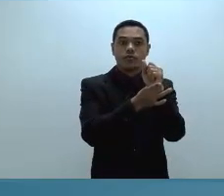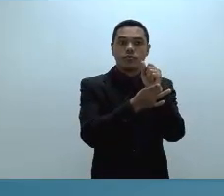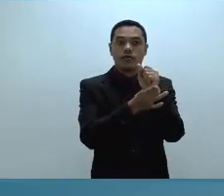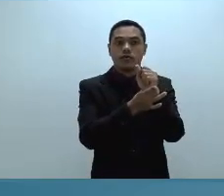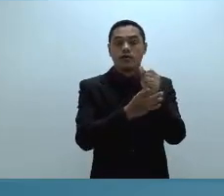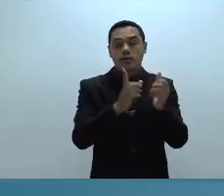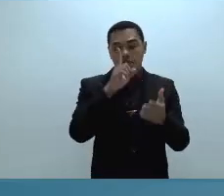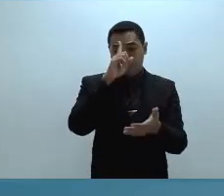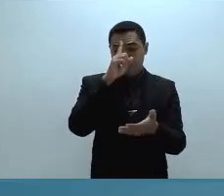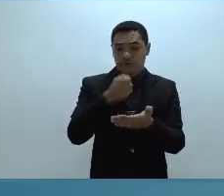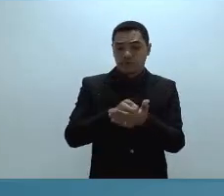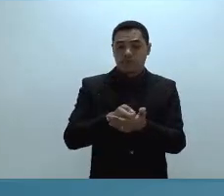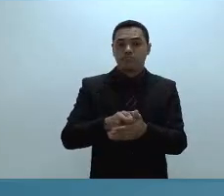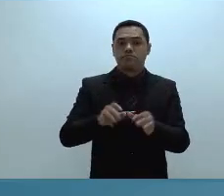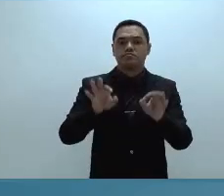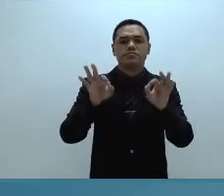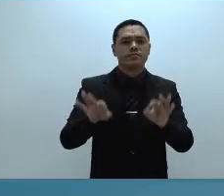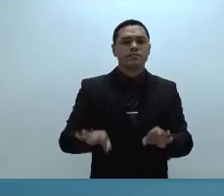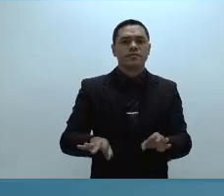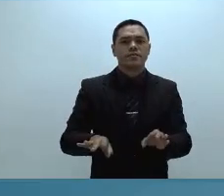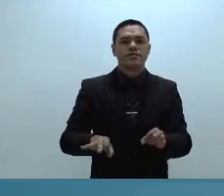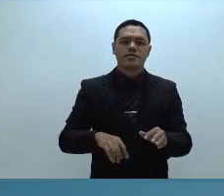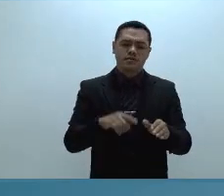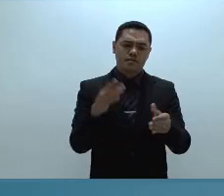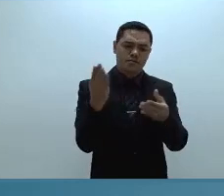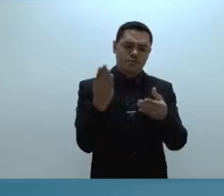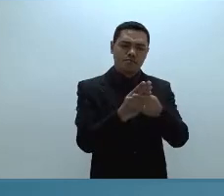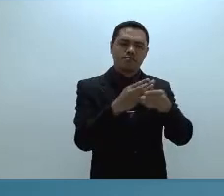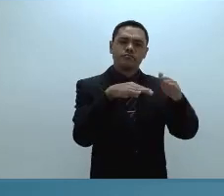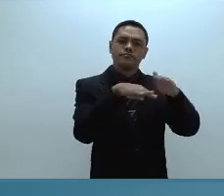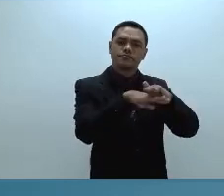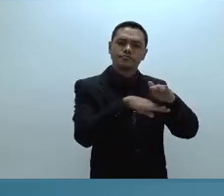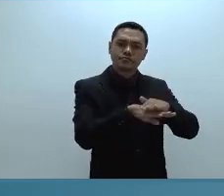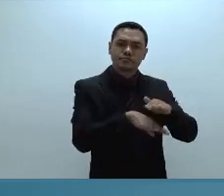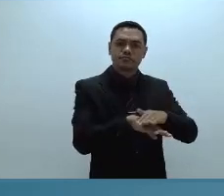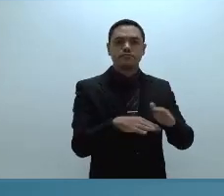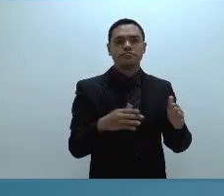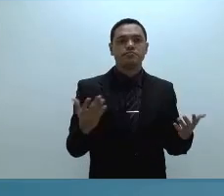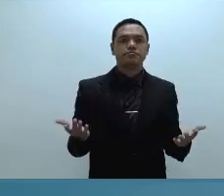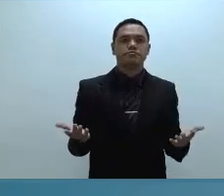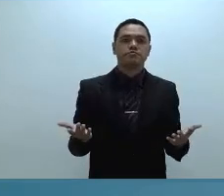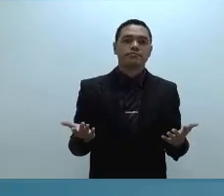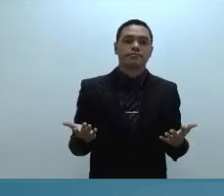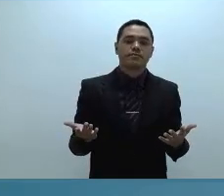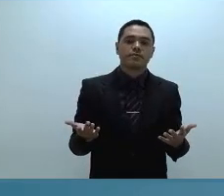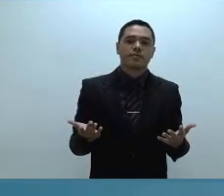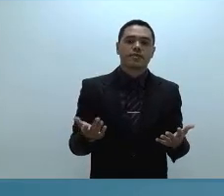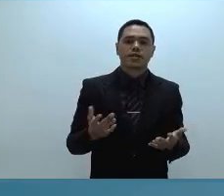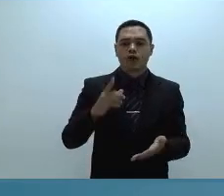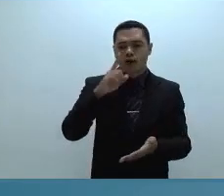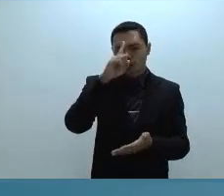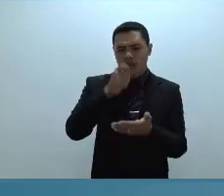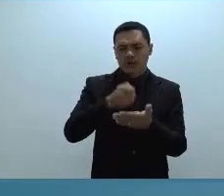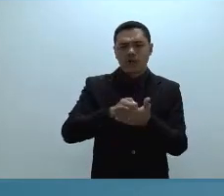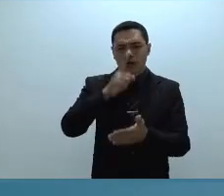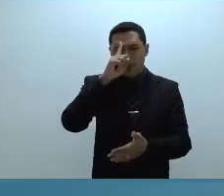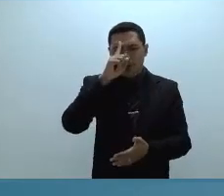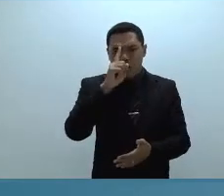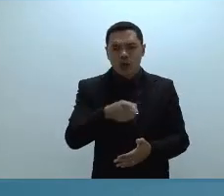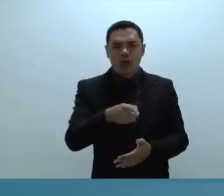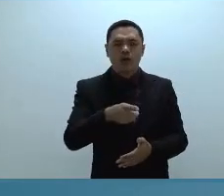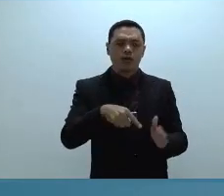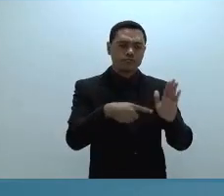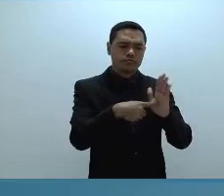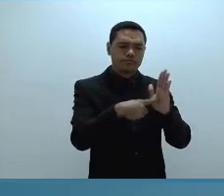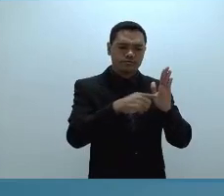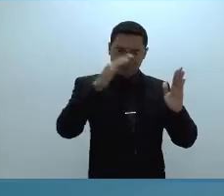última decisão de mérito proferida nos autos, inexistindo, portanto, qualquer ordem judicial a ser